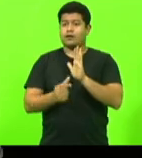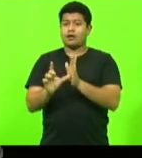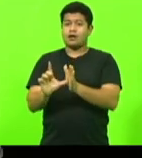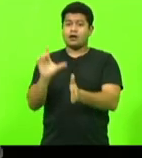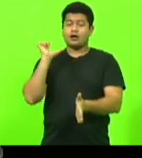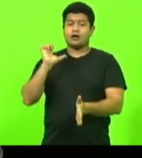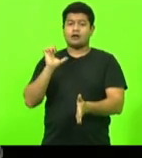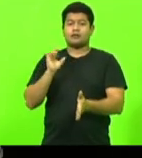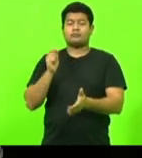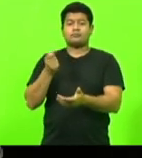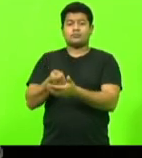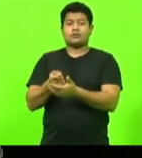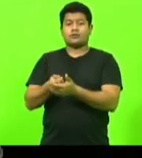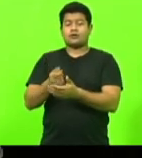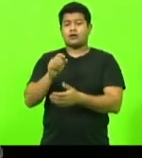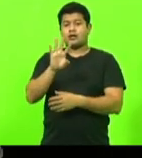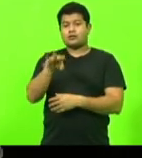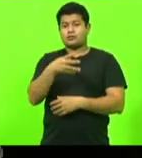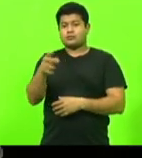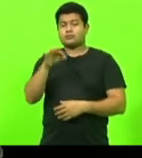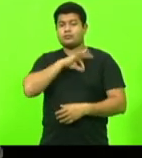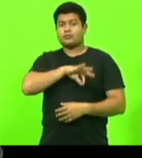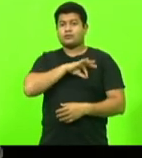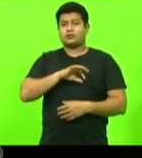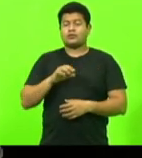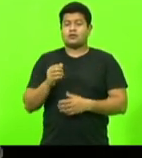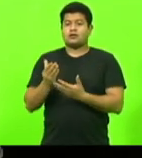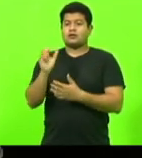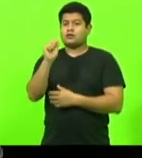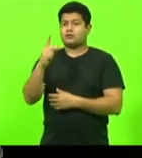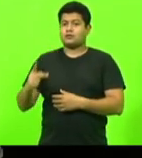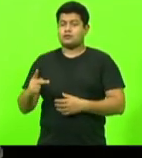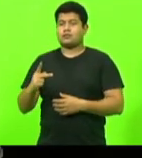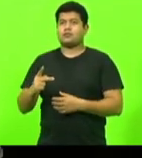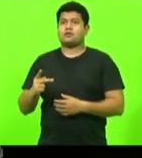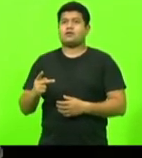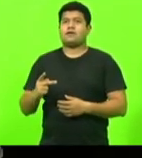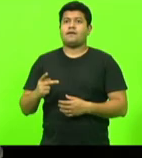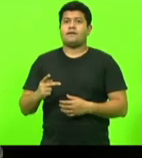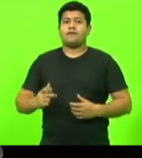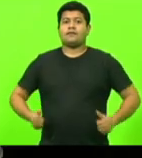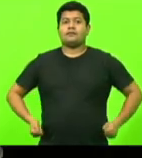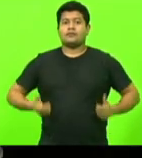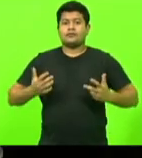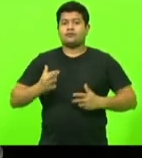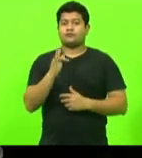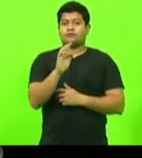de pagamento do pessoal inativo em despesas permissíveis pelo Fundeb.